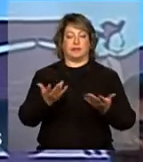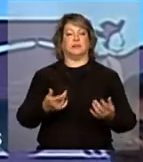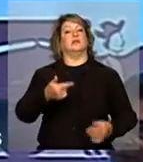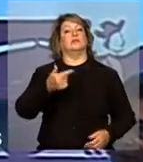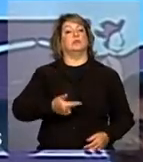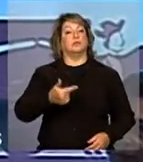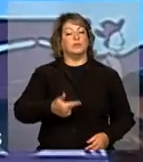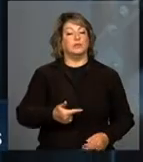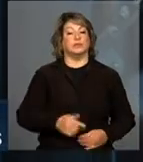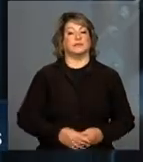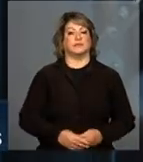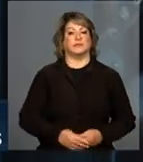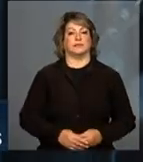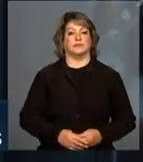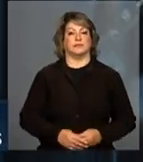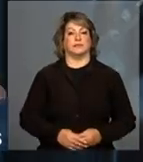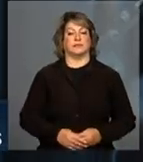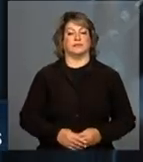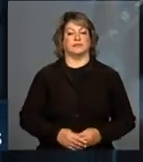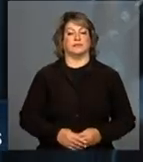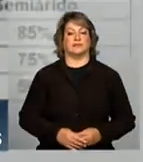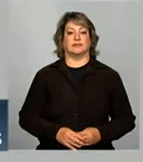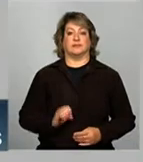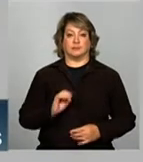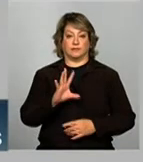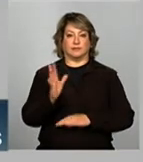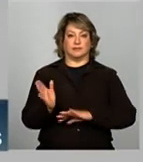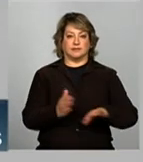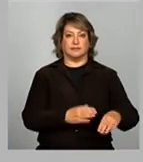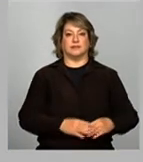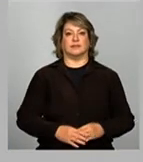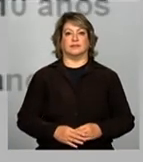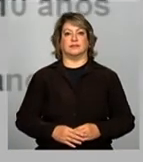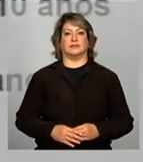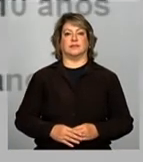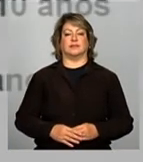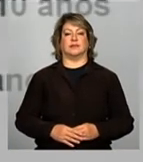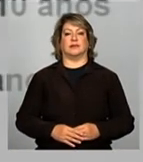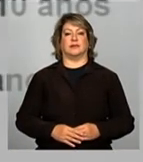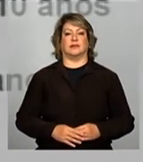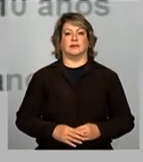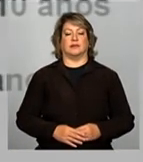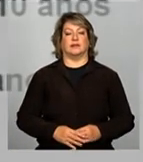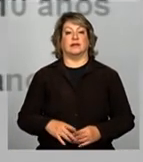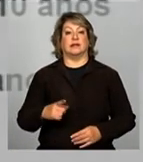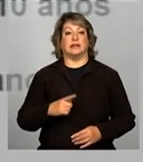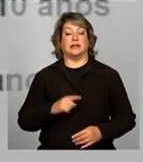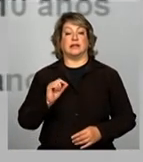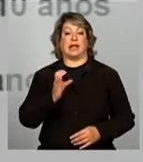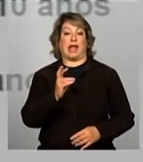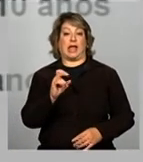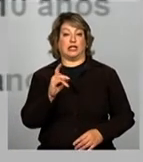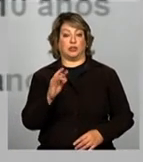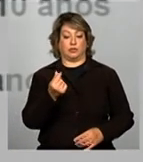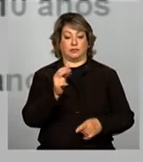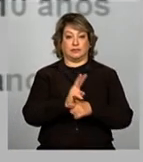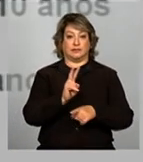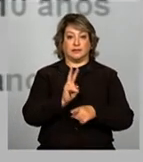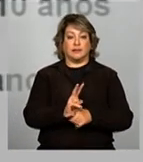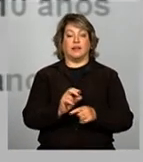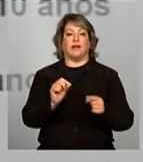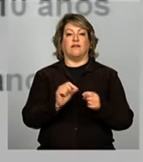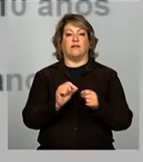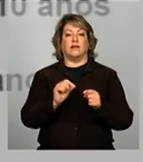Segundo, pode passar. linha de crédito para recomposição